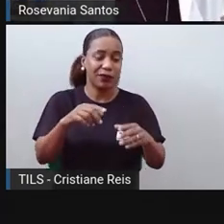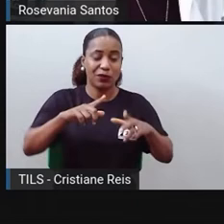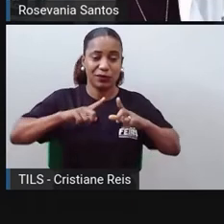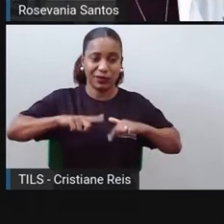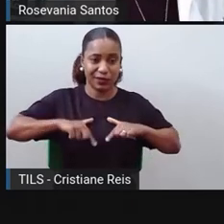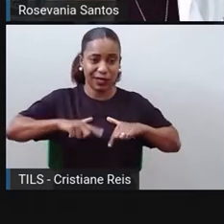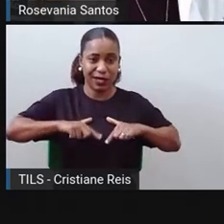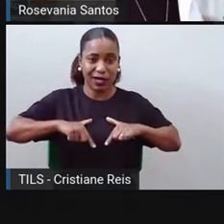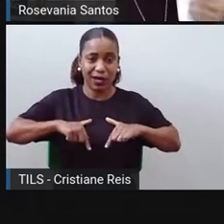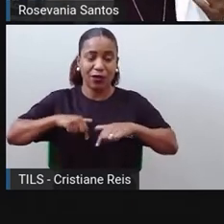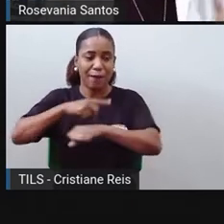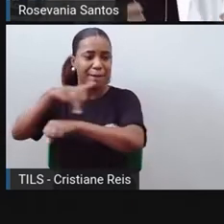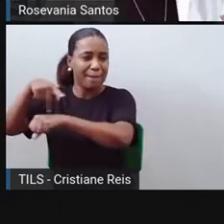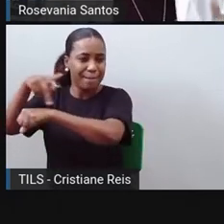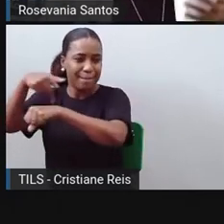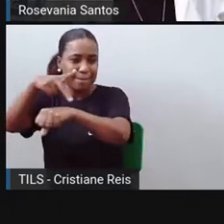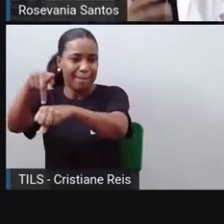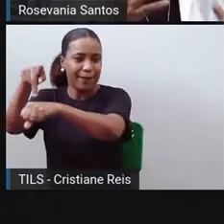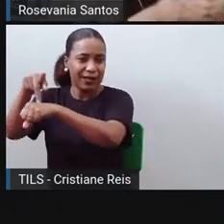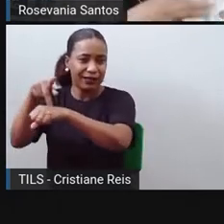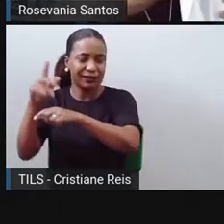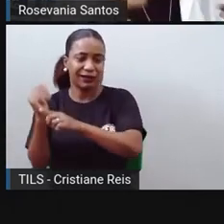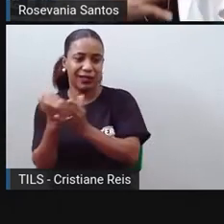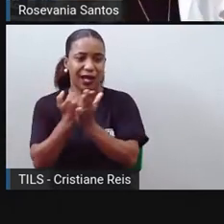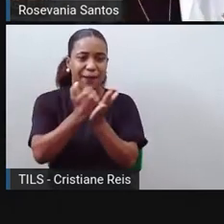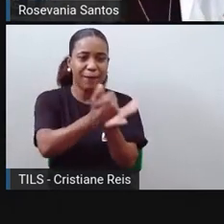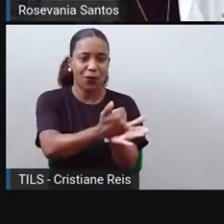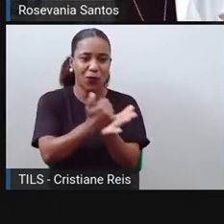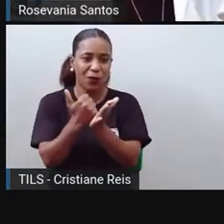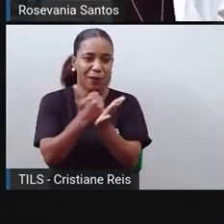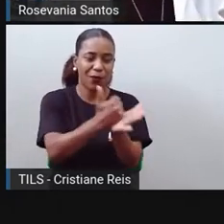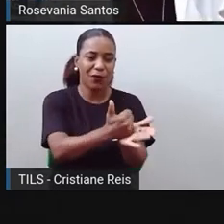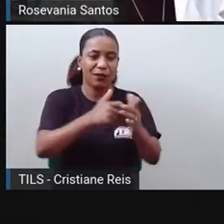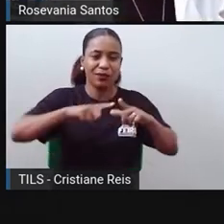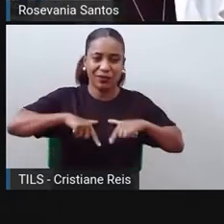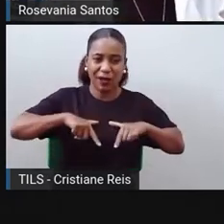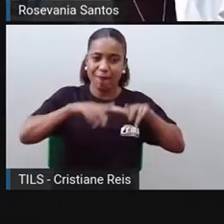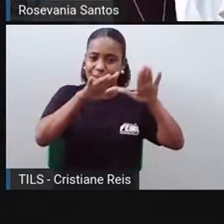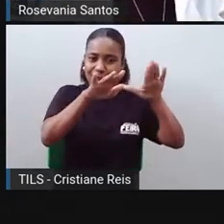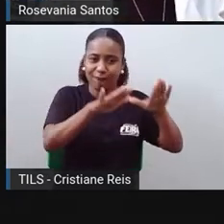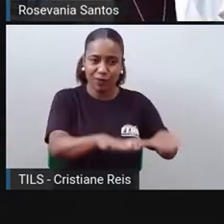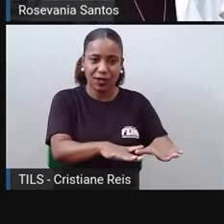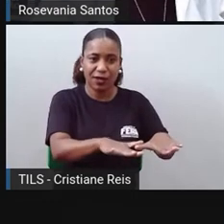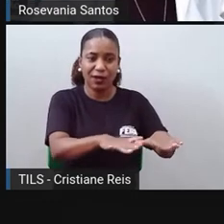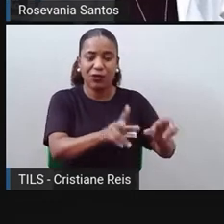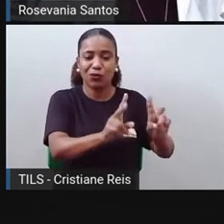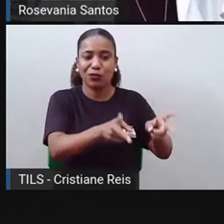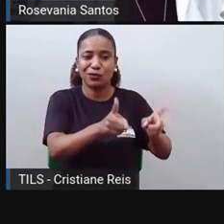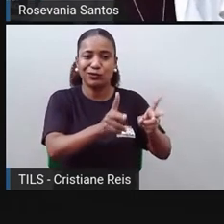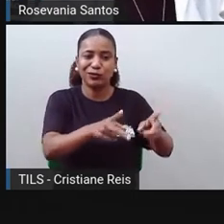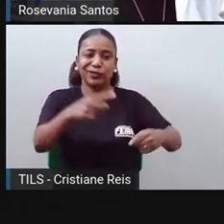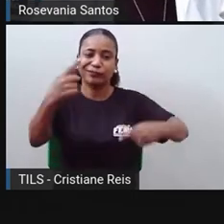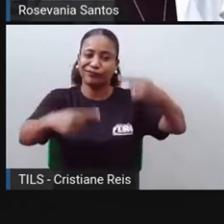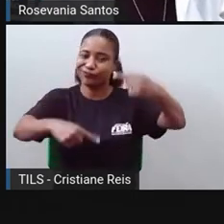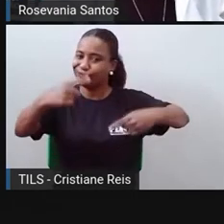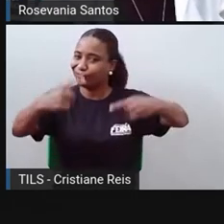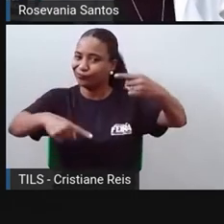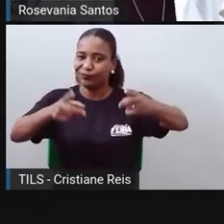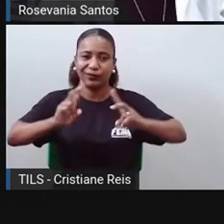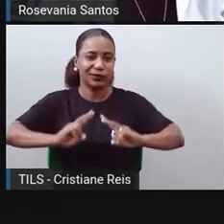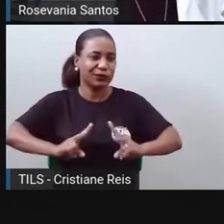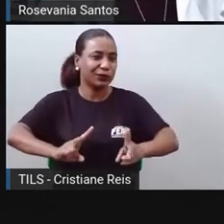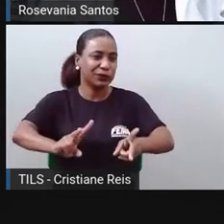outras nações do mundo, e aí esse conflito de quem é esse, né, esse espaço continua até hoje e está longe de